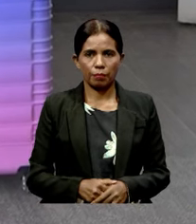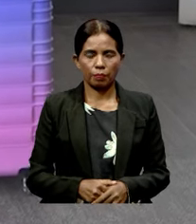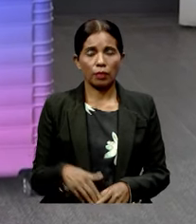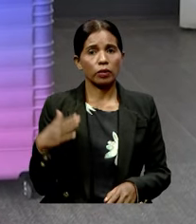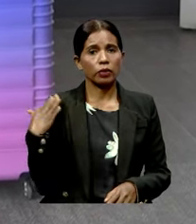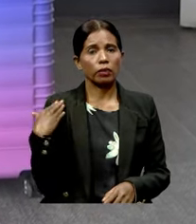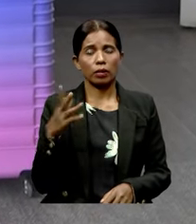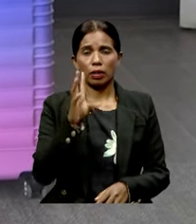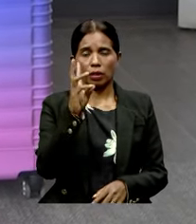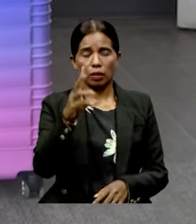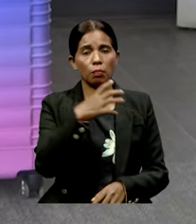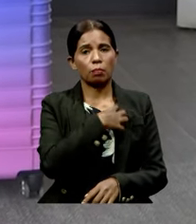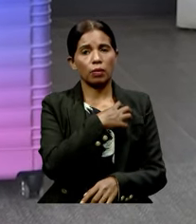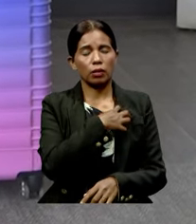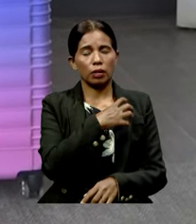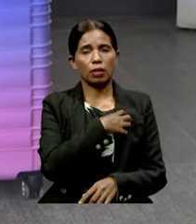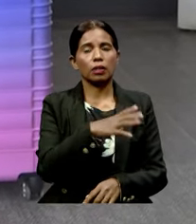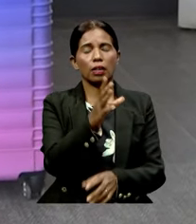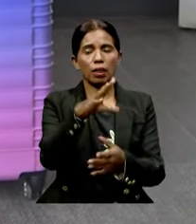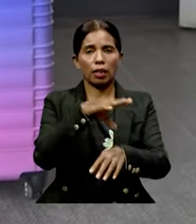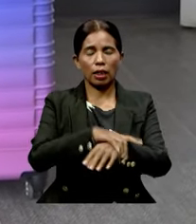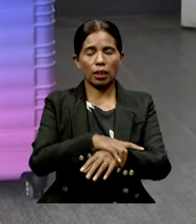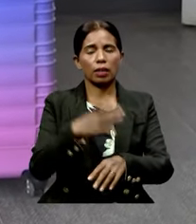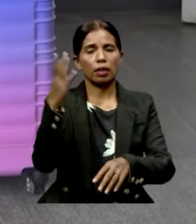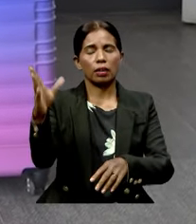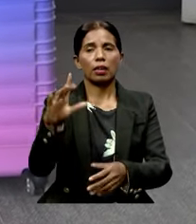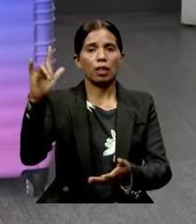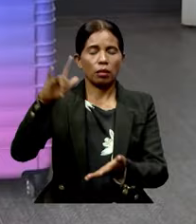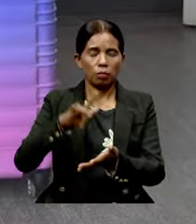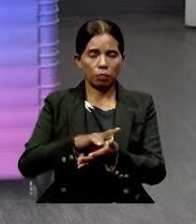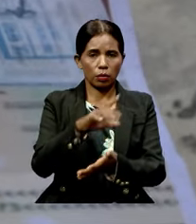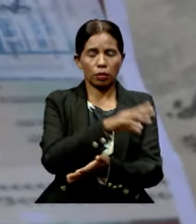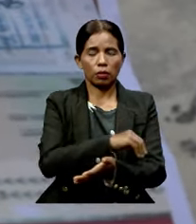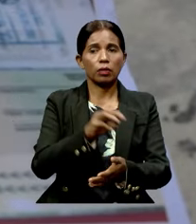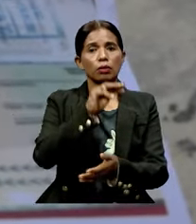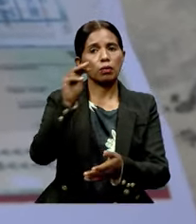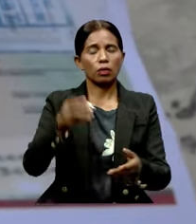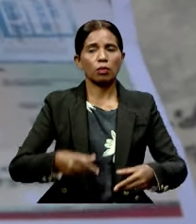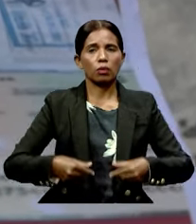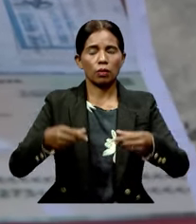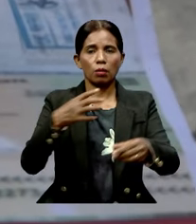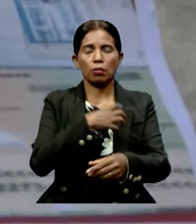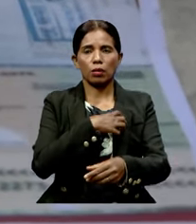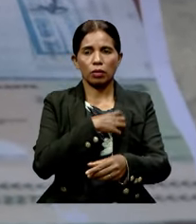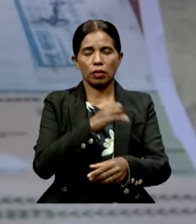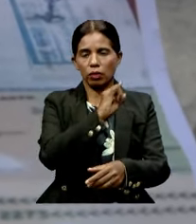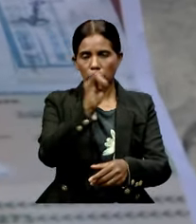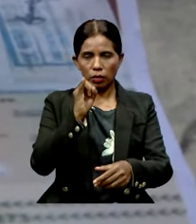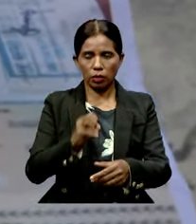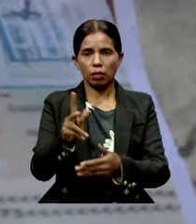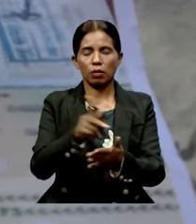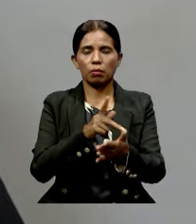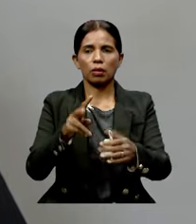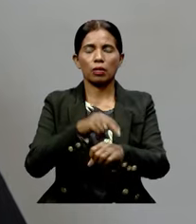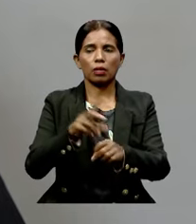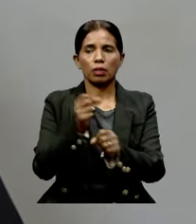Jovem Nenê, Polícia e Imigração assegura Aeroporto Internacional Nicolau Lobato, segunda né, entrega ONU à Polícia Departamento de Investigação Criminal